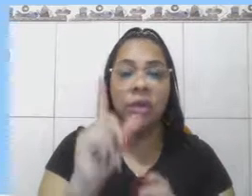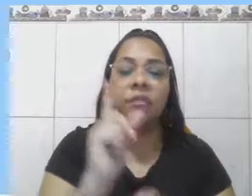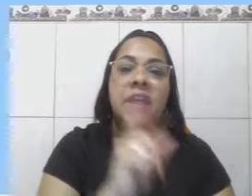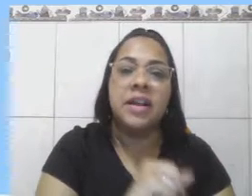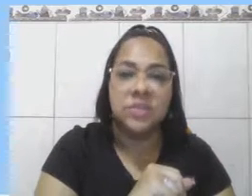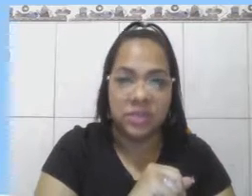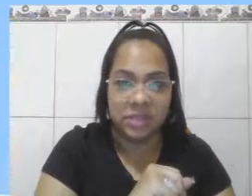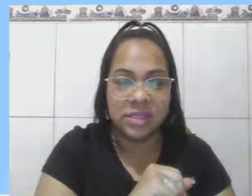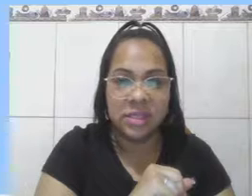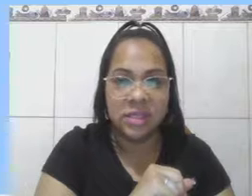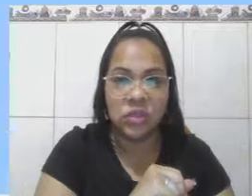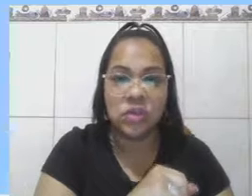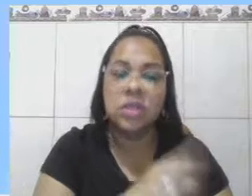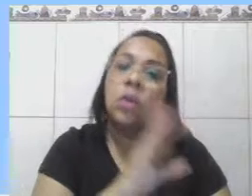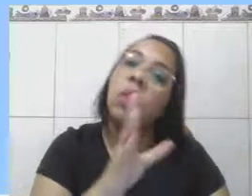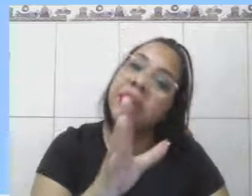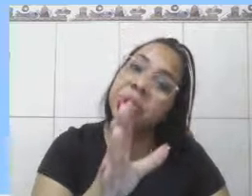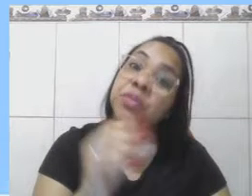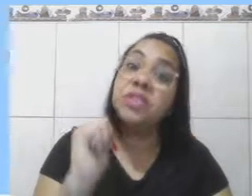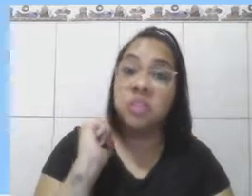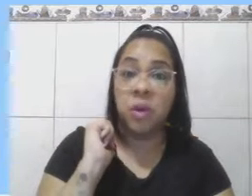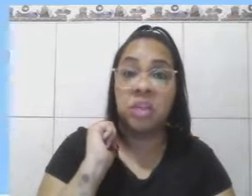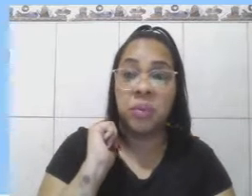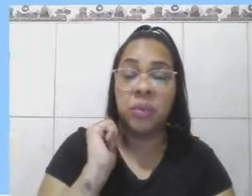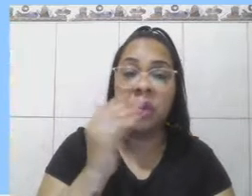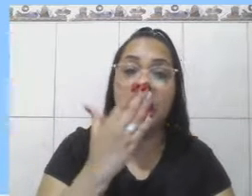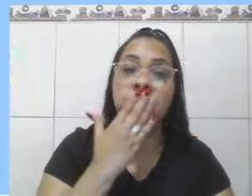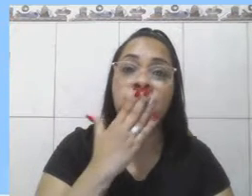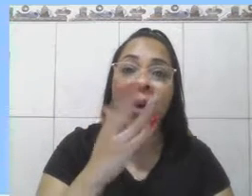Viram? Faço os exercícios. Qualquer dúvida, vocês